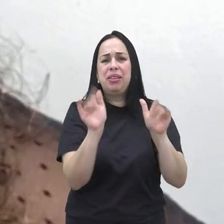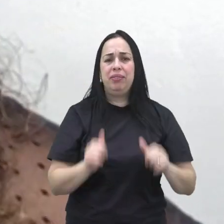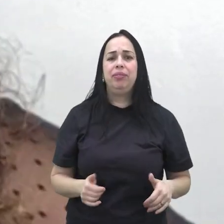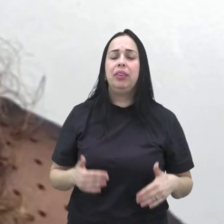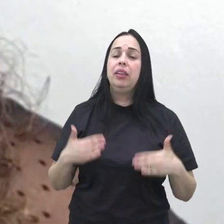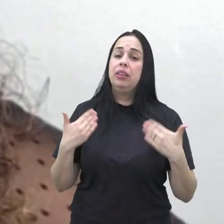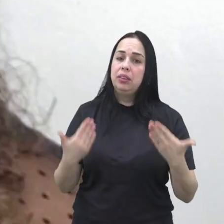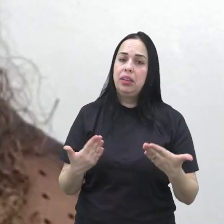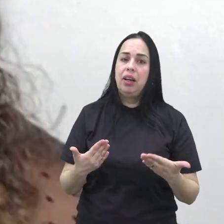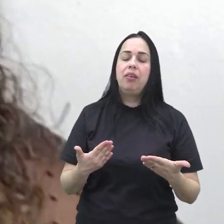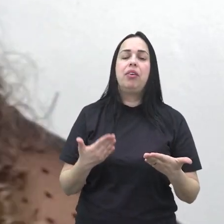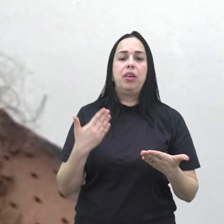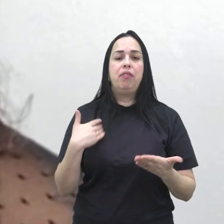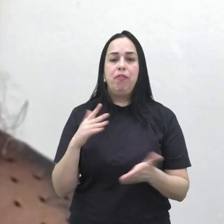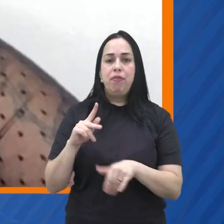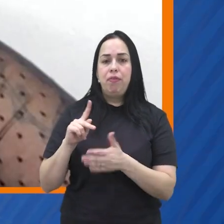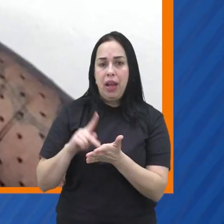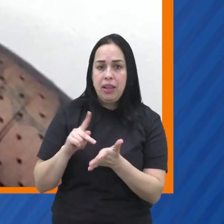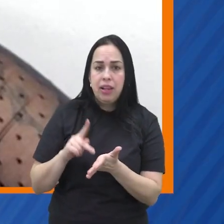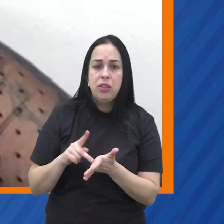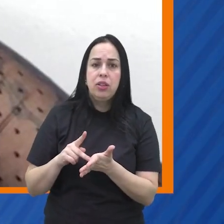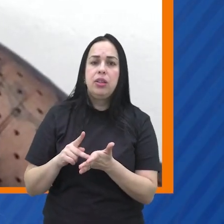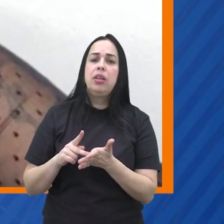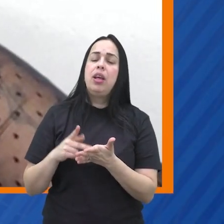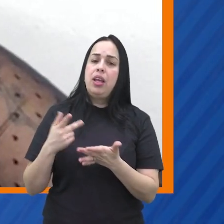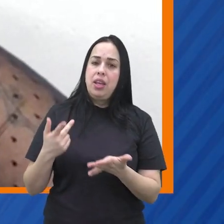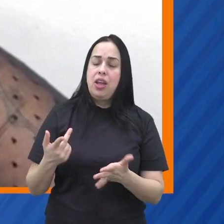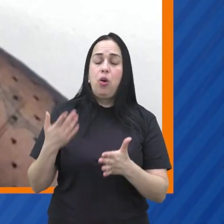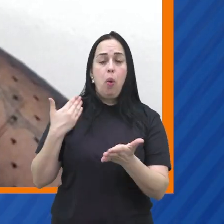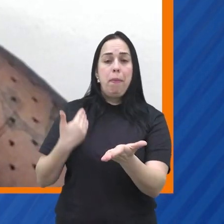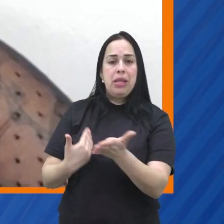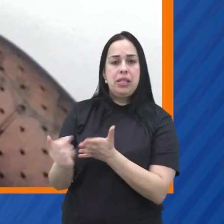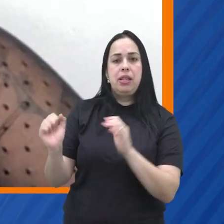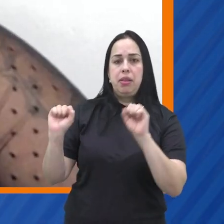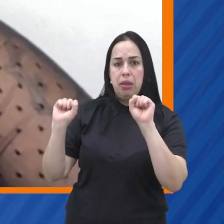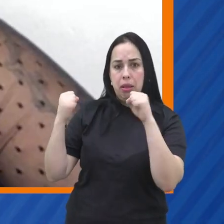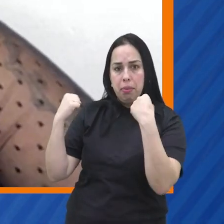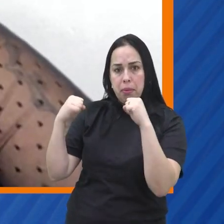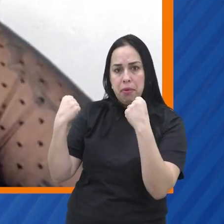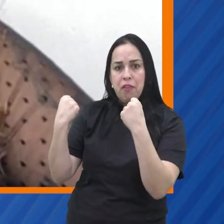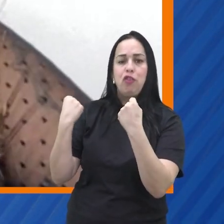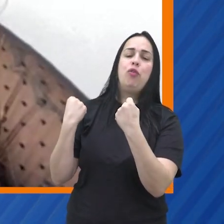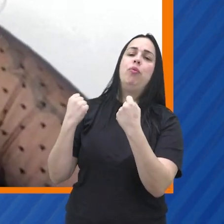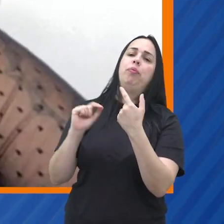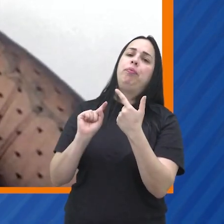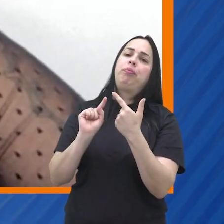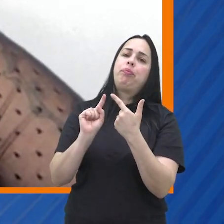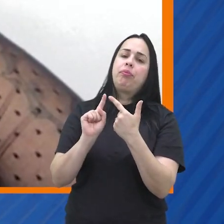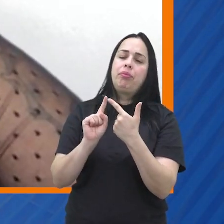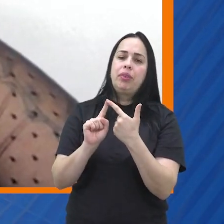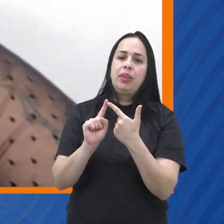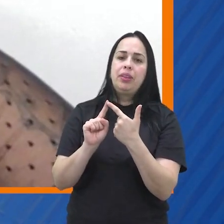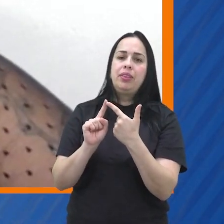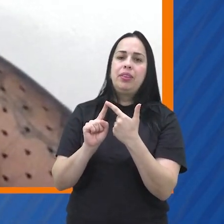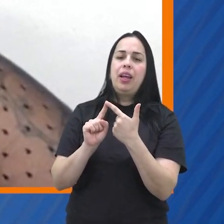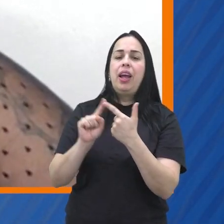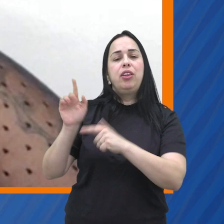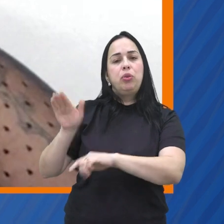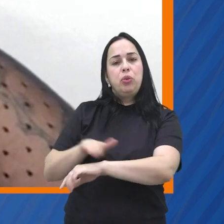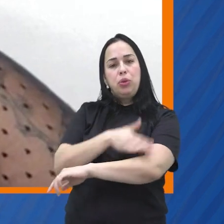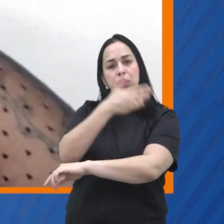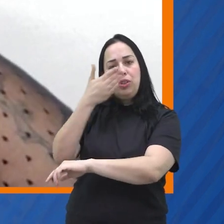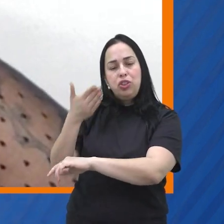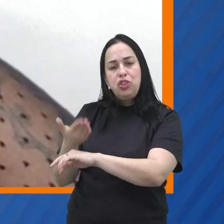se divertir ou socializar. Então, eu comecei a dedicar meu tempo para atividade física,